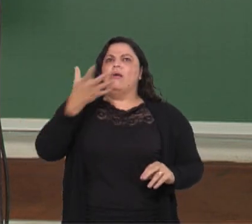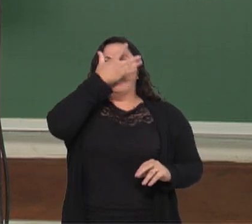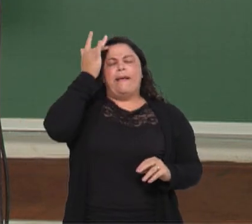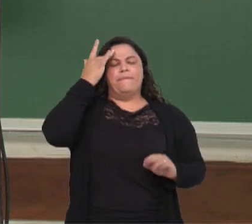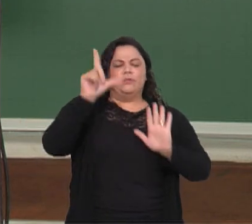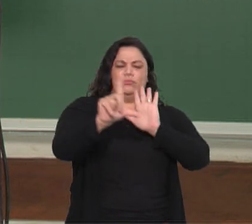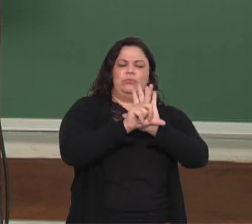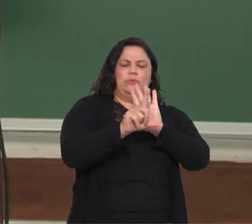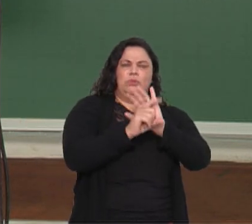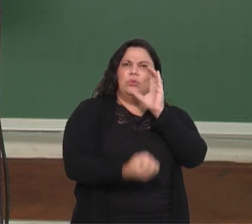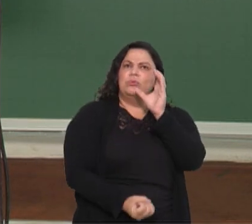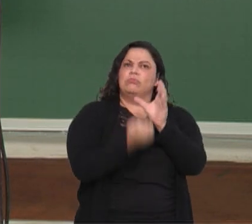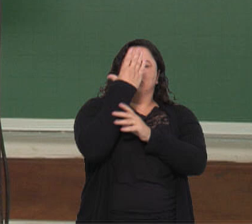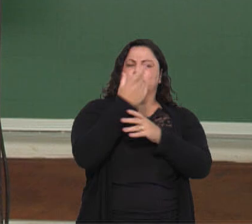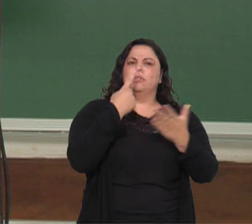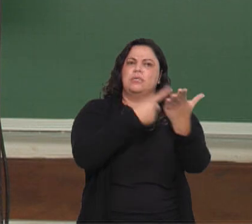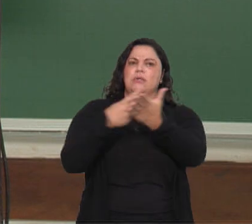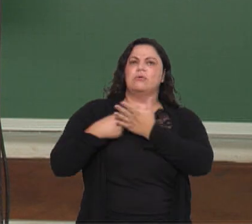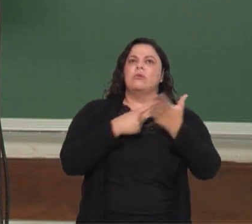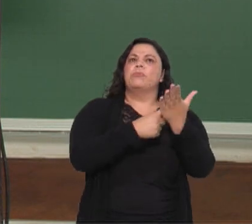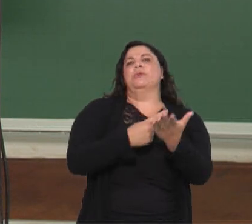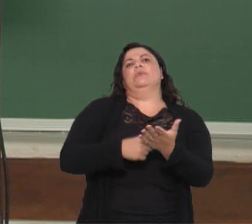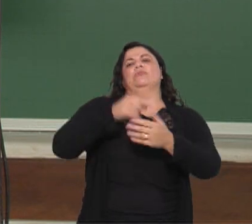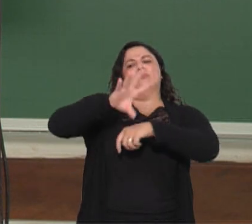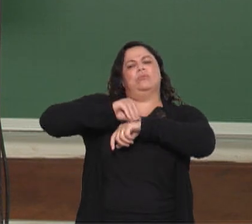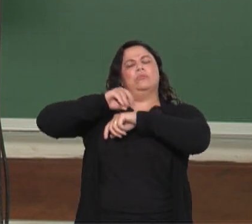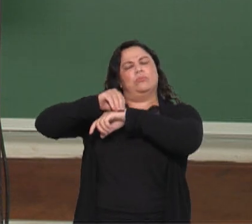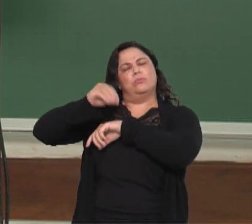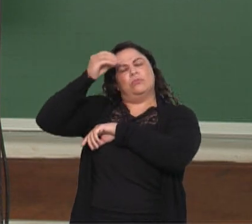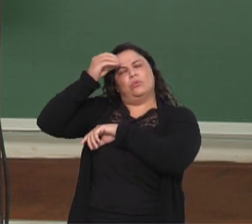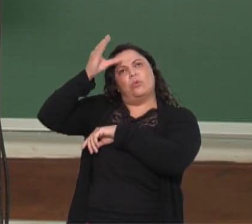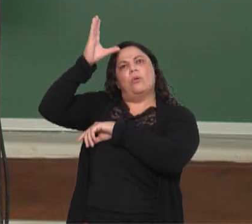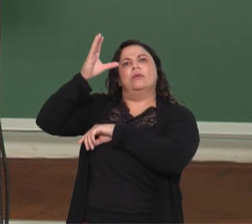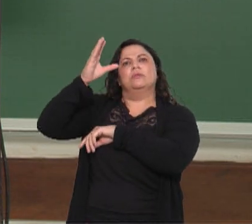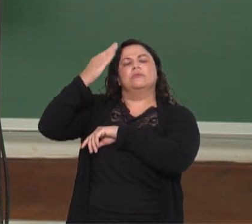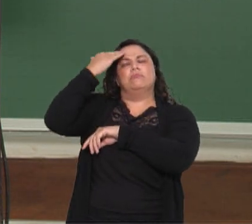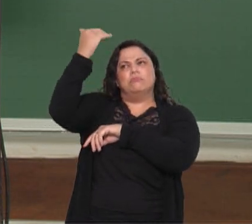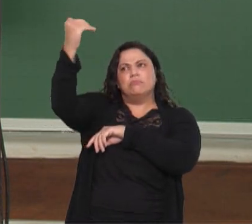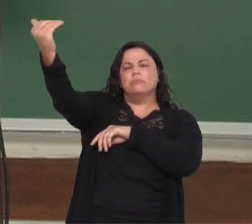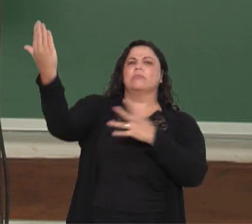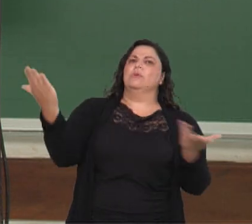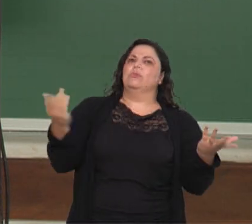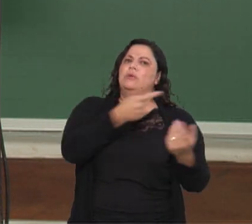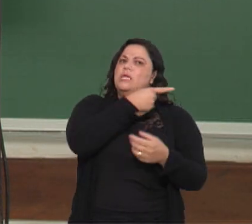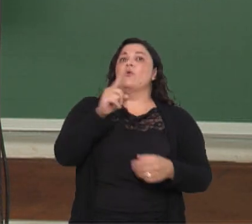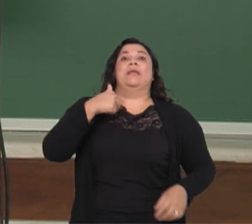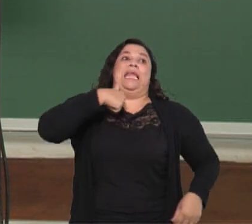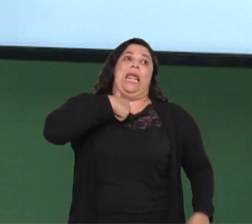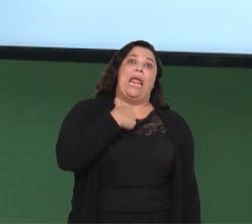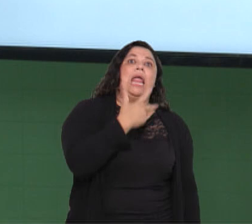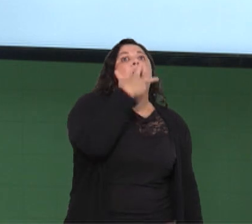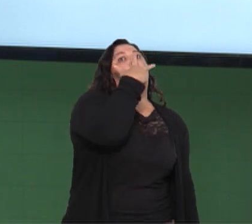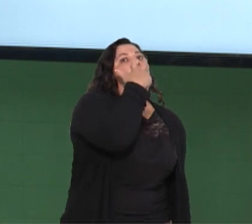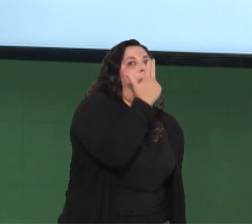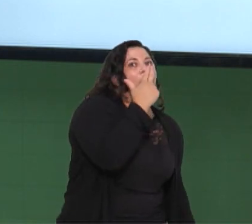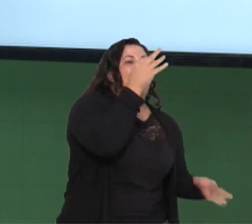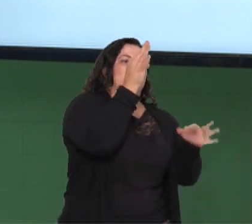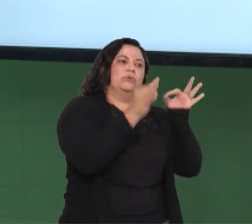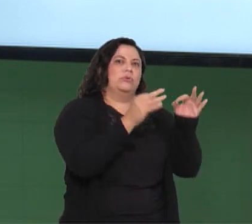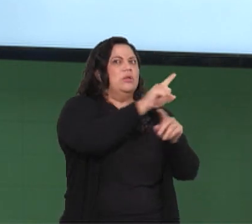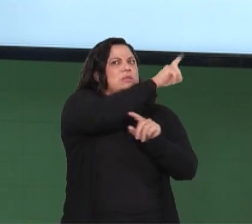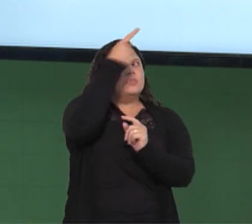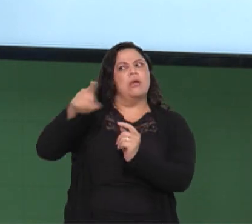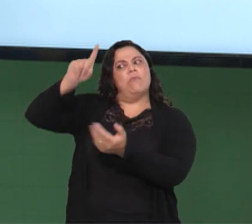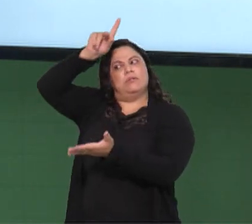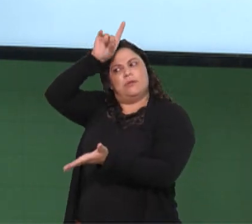que está comprometida com o conhecimento da verdade, com a sabedoria. Não o que eu acho que é justiça, mas o que é a